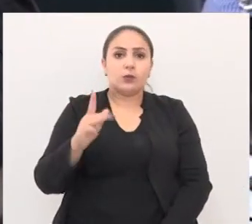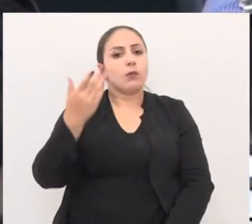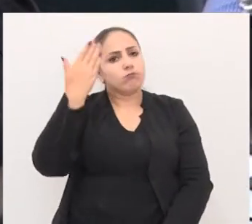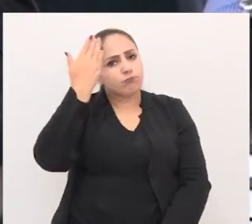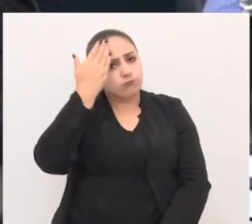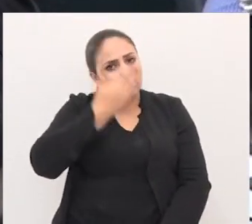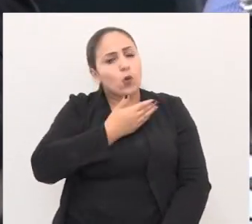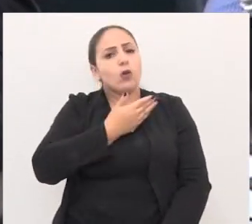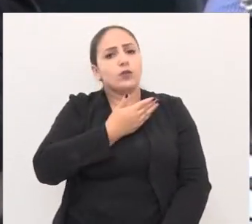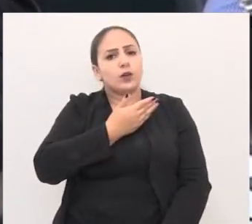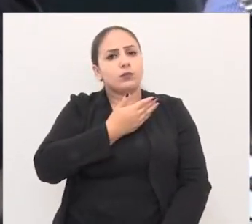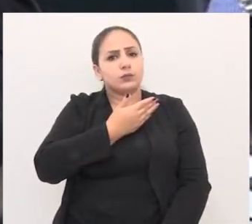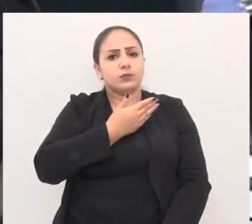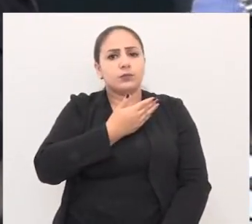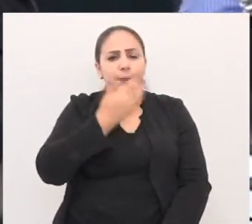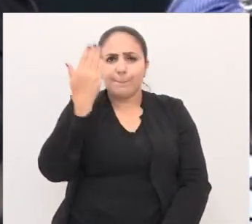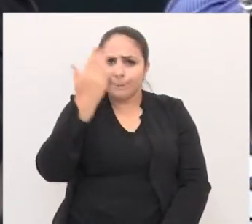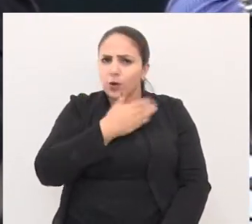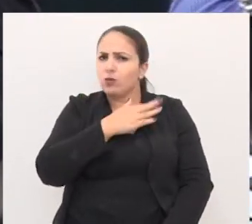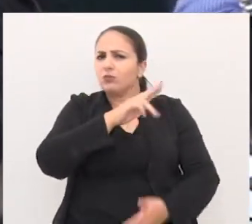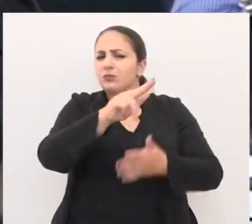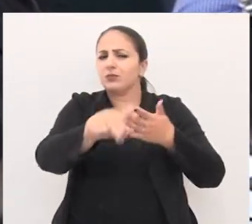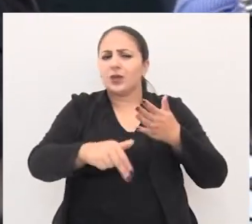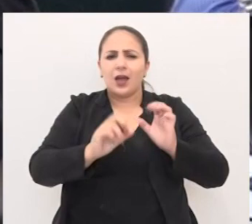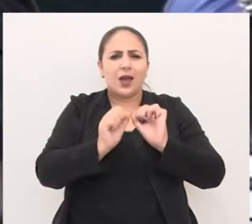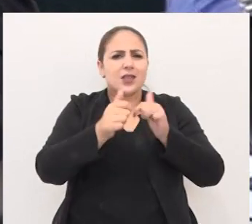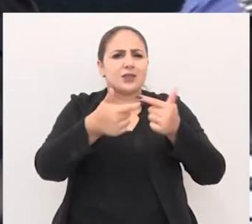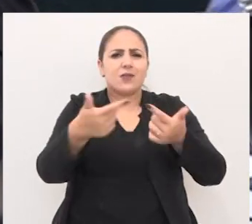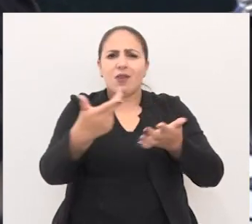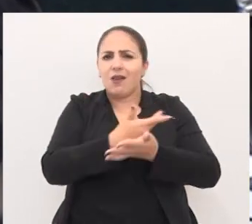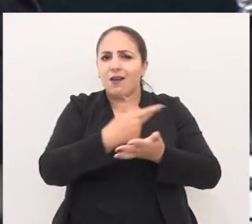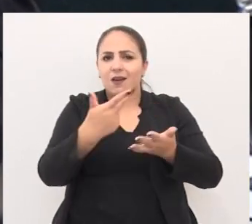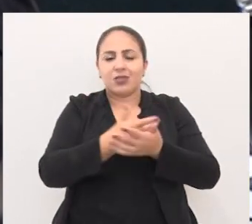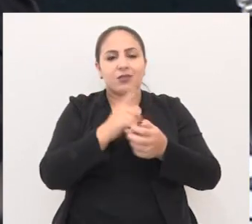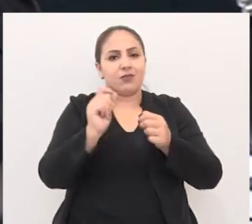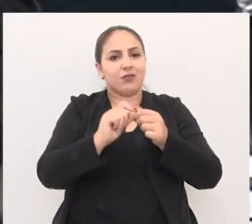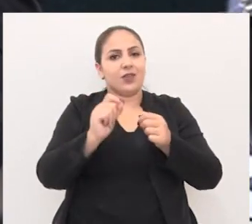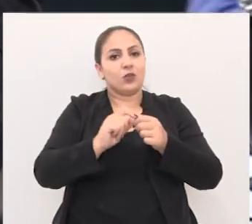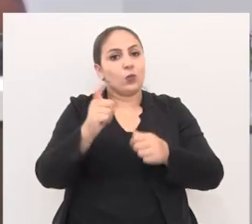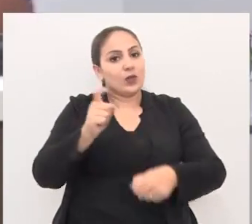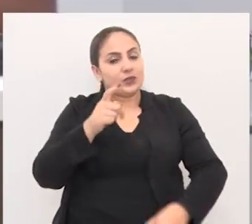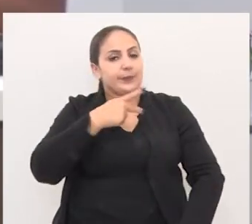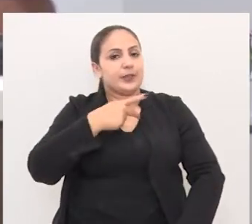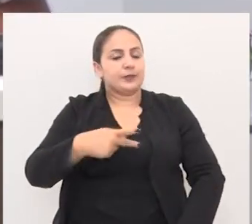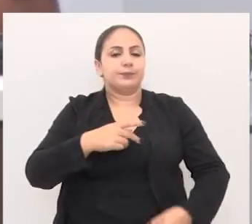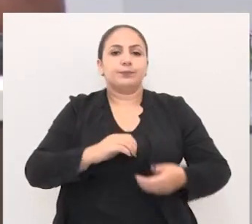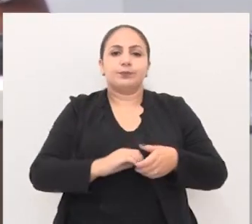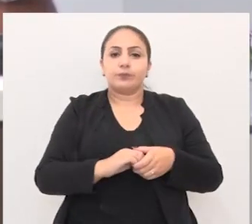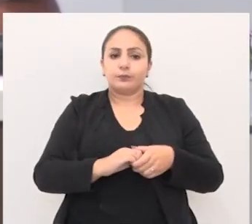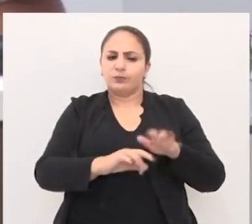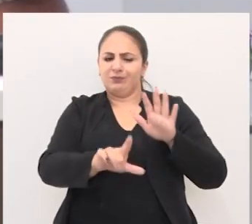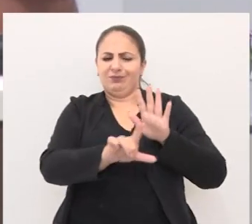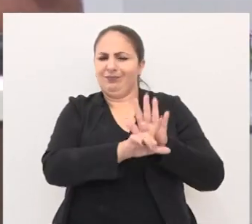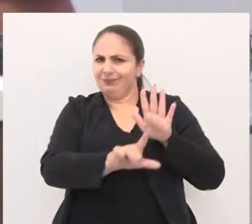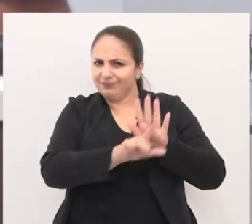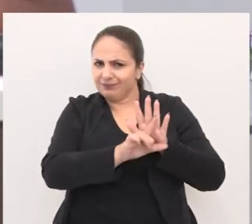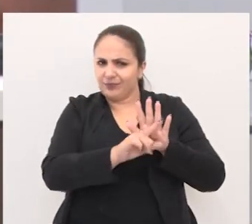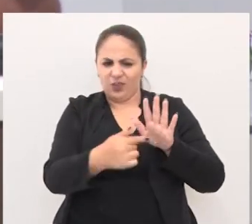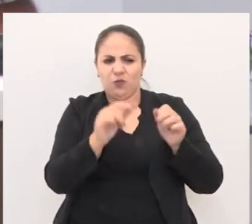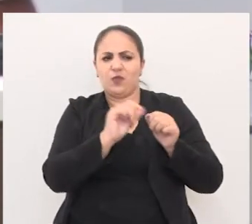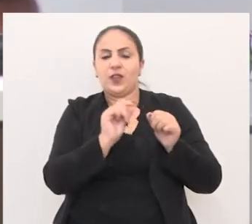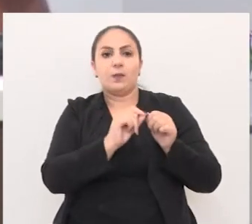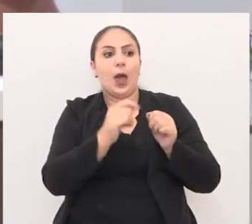reiteradamente comprovar inúmeras condutas delitivas cometidas pelo ex-presidente. A lei não foi feita para estar